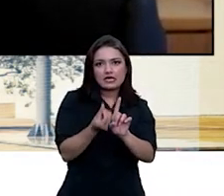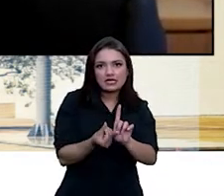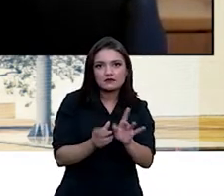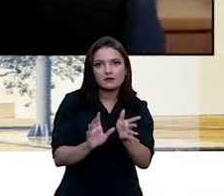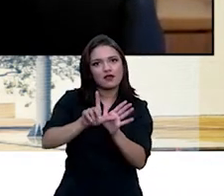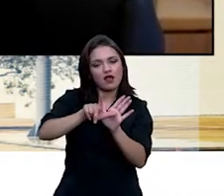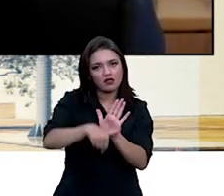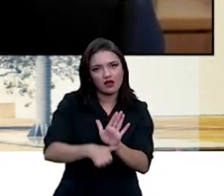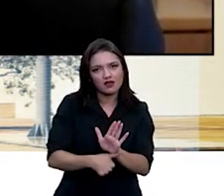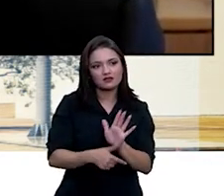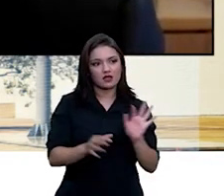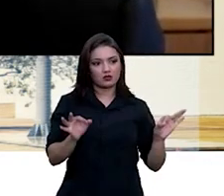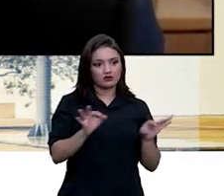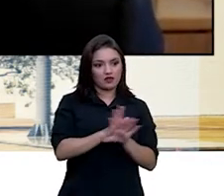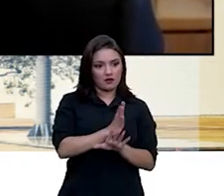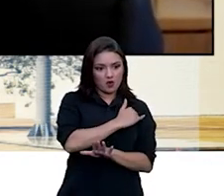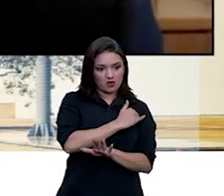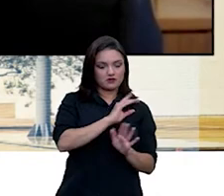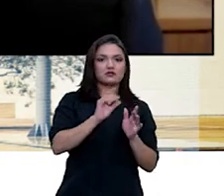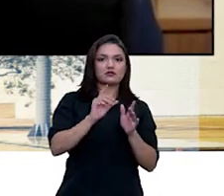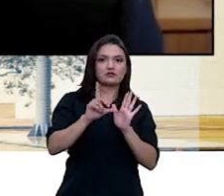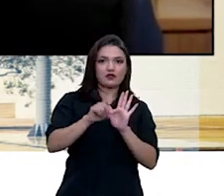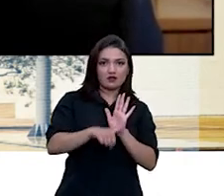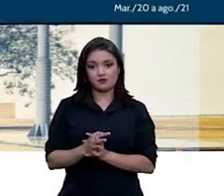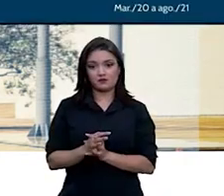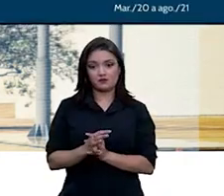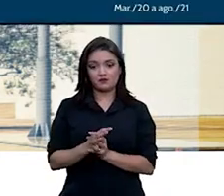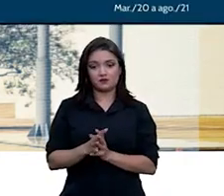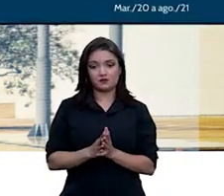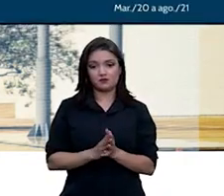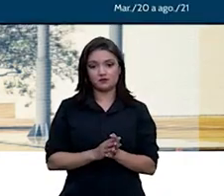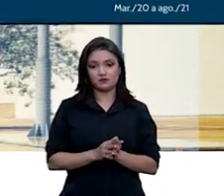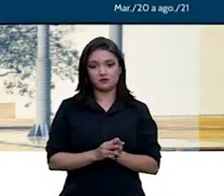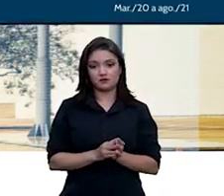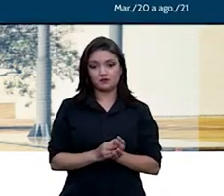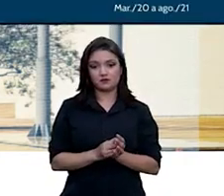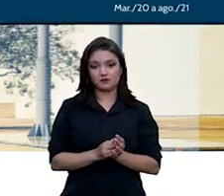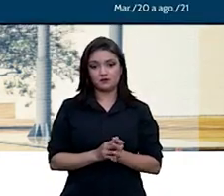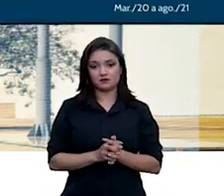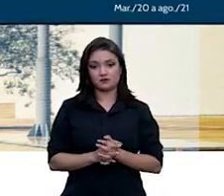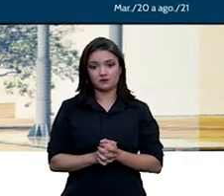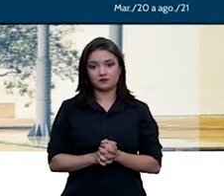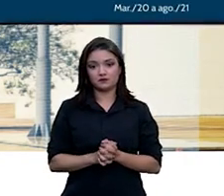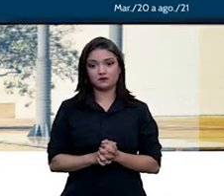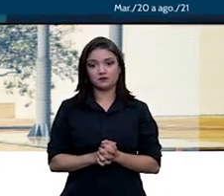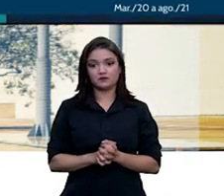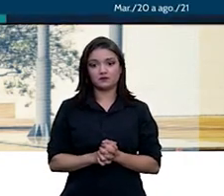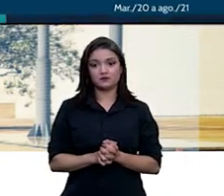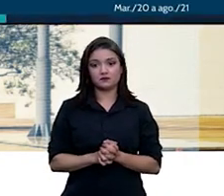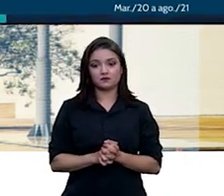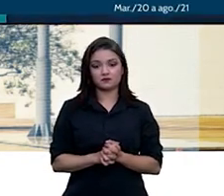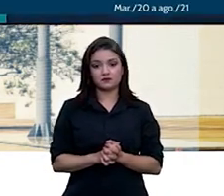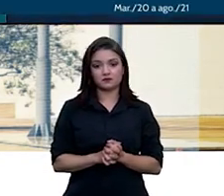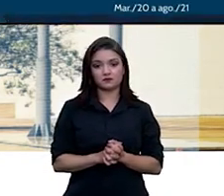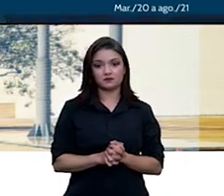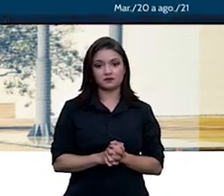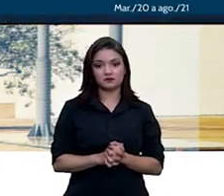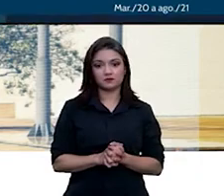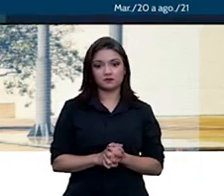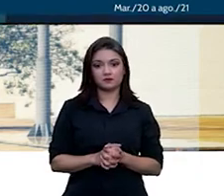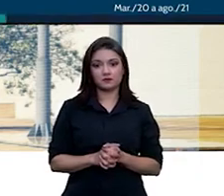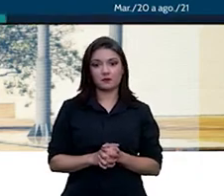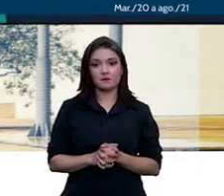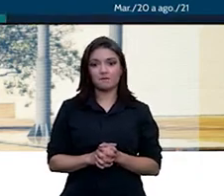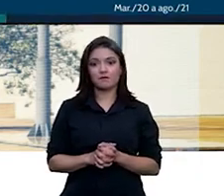STJ pontuou que desde 1998 o tribunal vem avançando no cumprimento dos planos estratégicos e